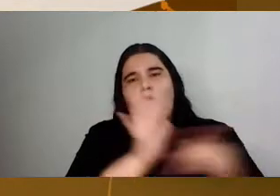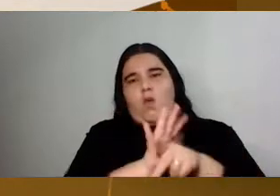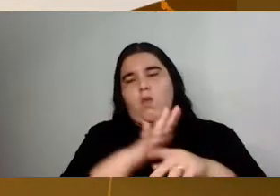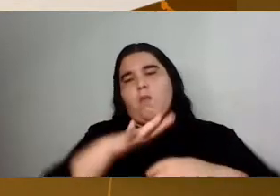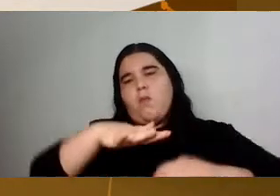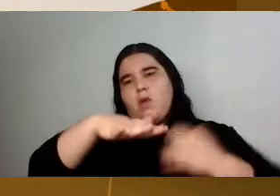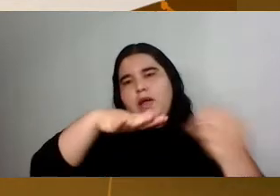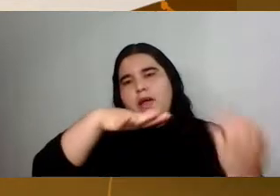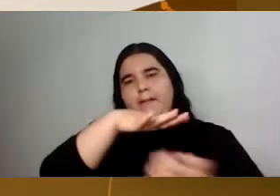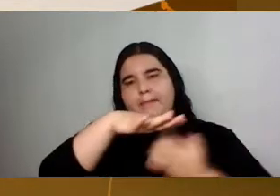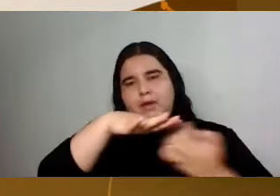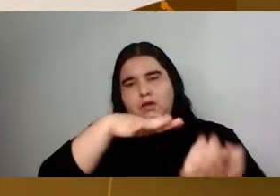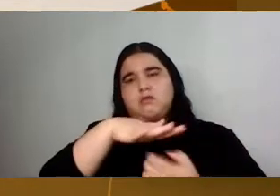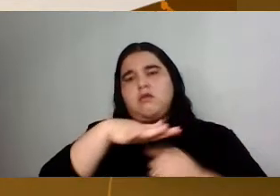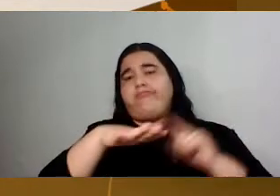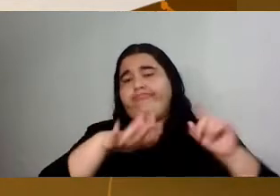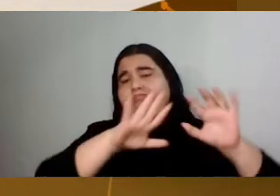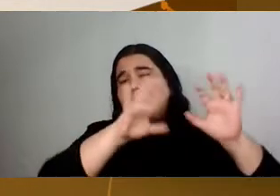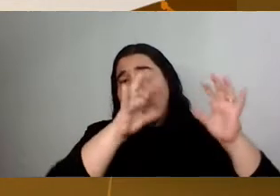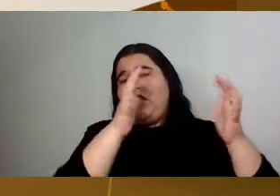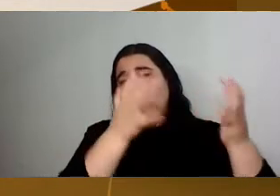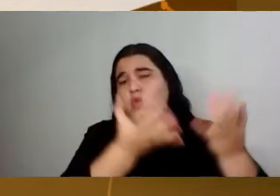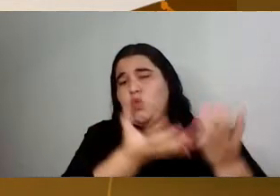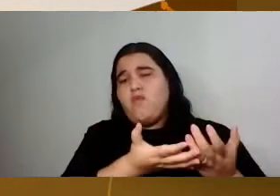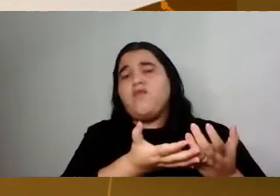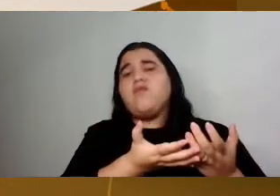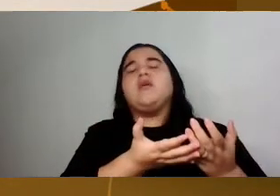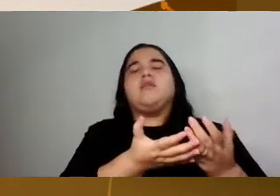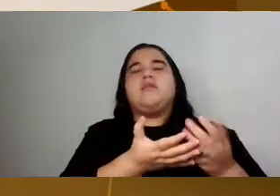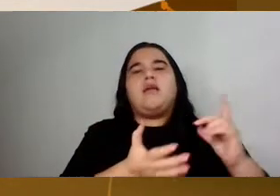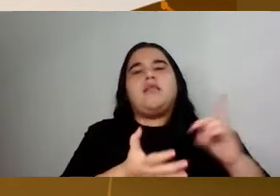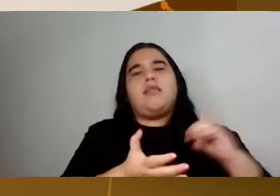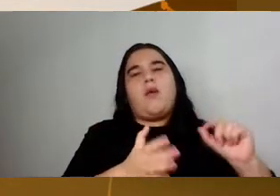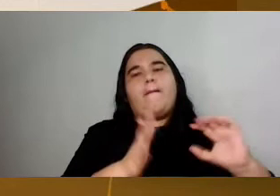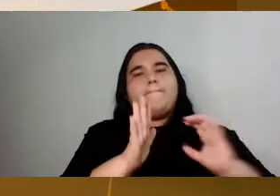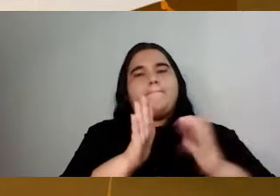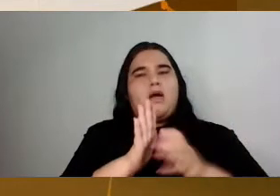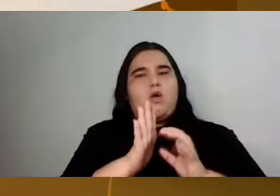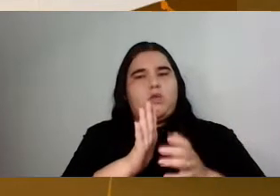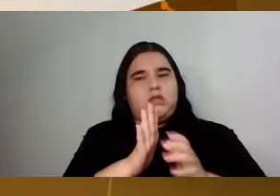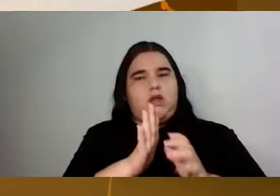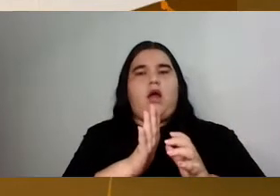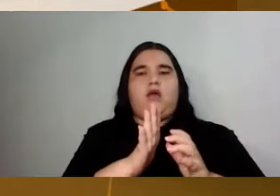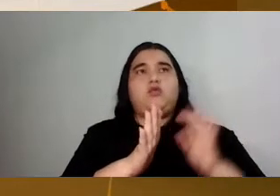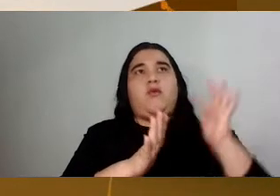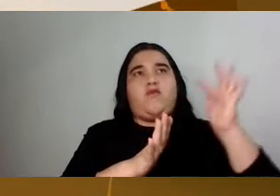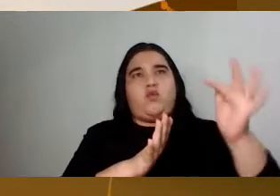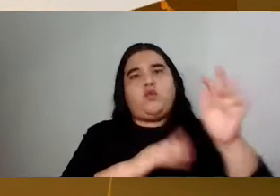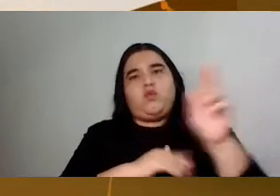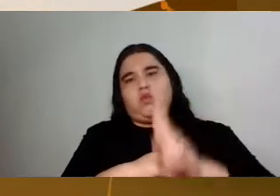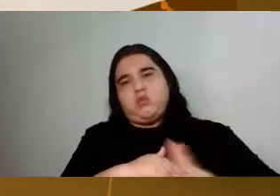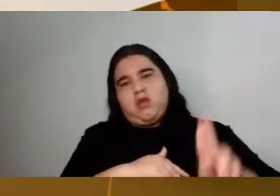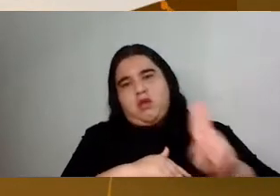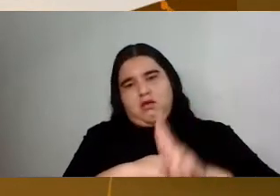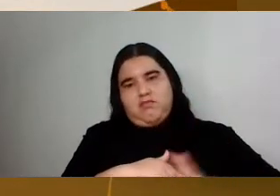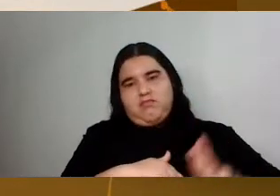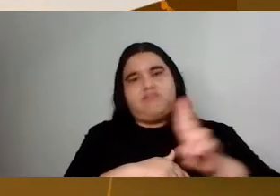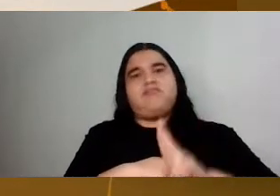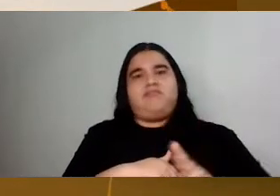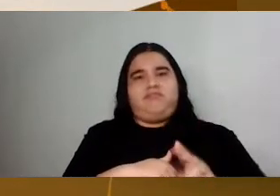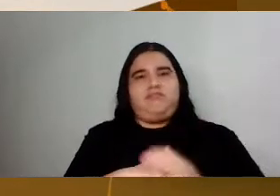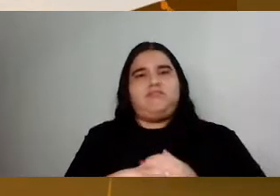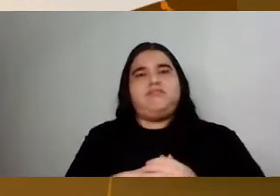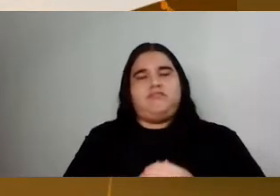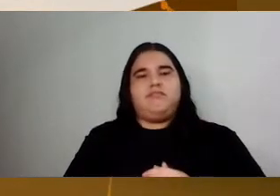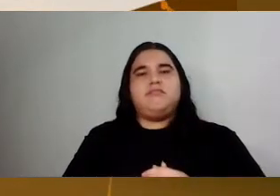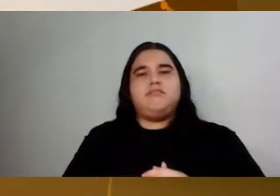fica armazenado lá, criando um banco de dados para o futuro, uma futura otimização de processo, né?